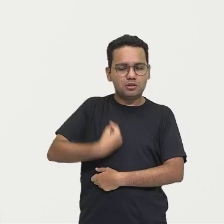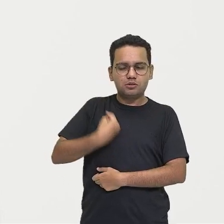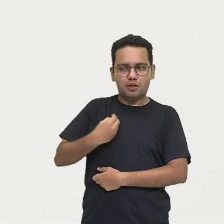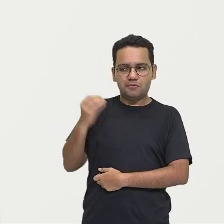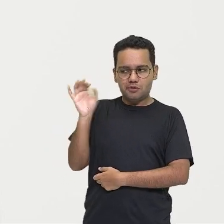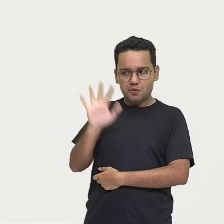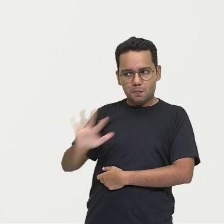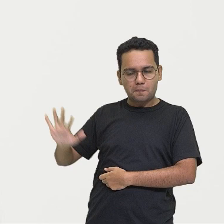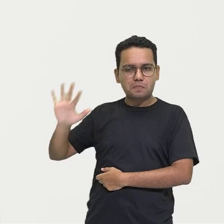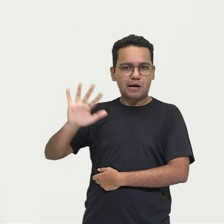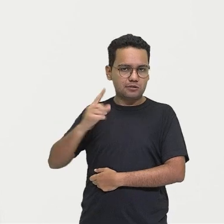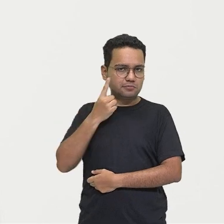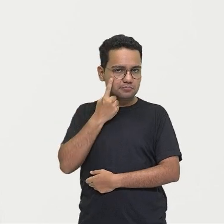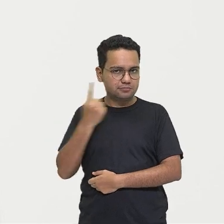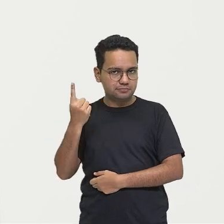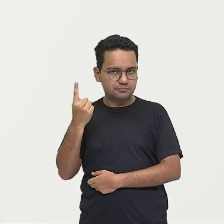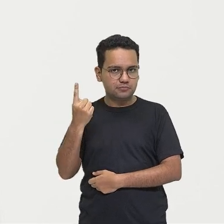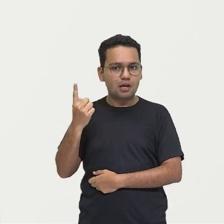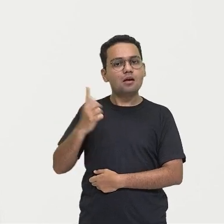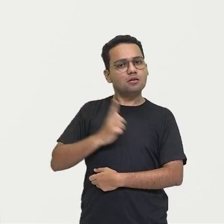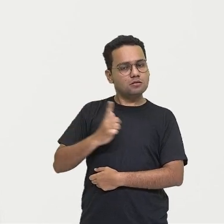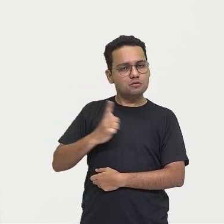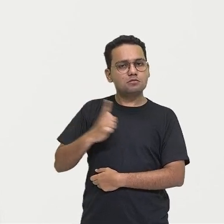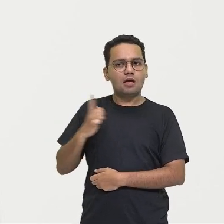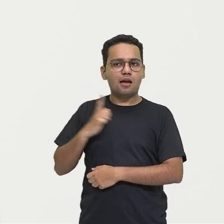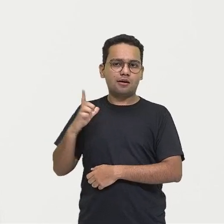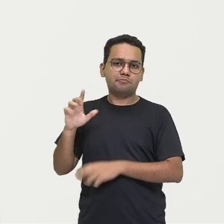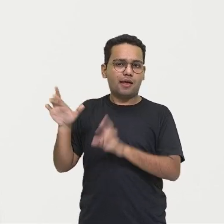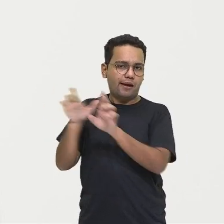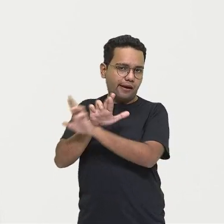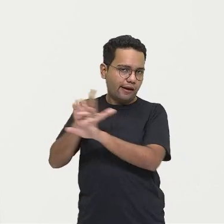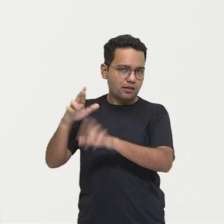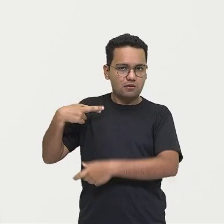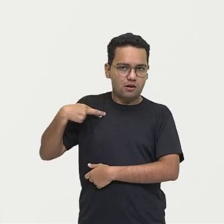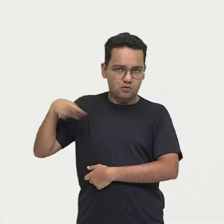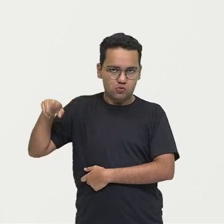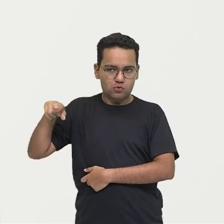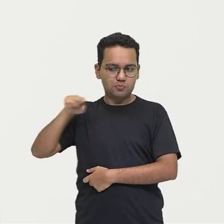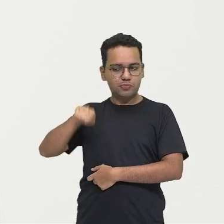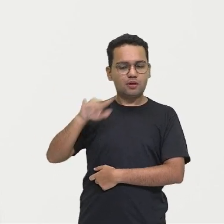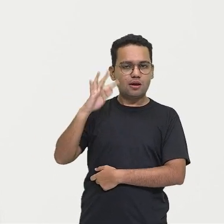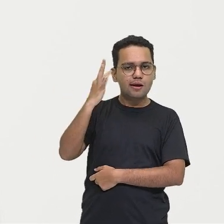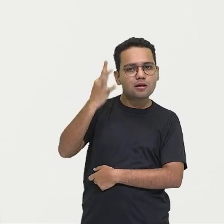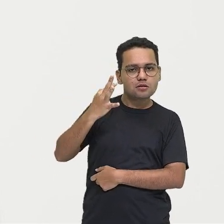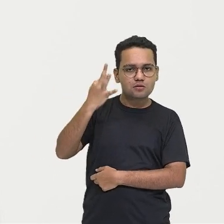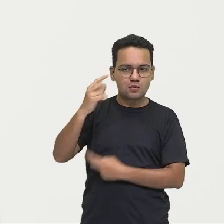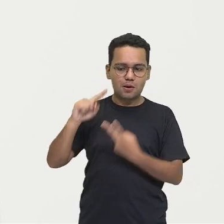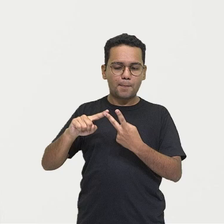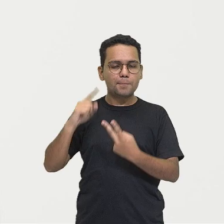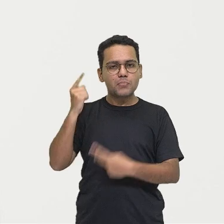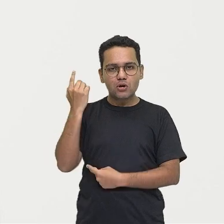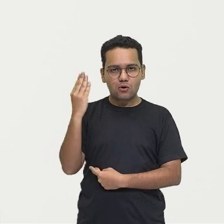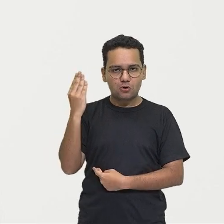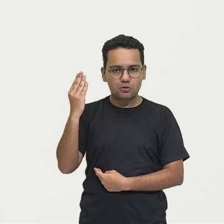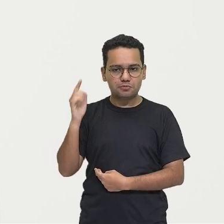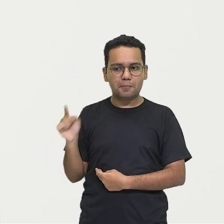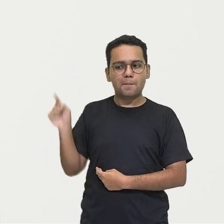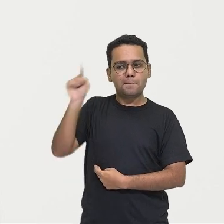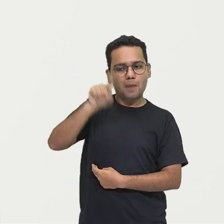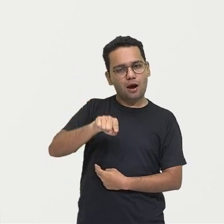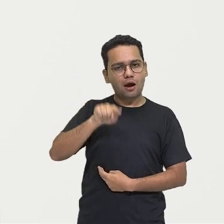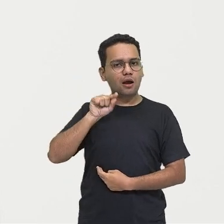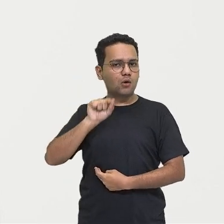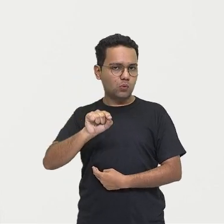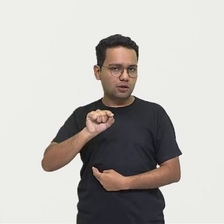eu tenho na forma divina, na forma filosófica, biológica e